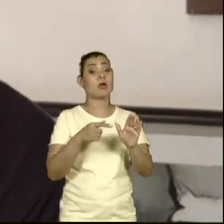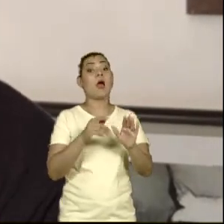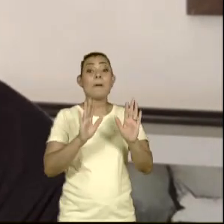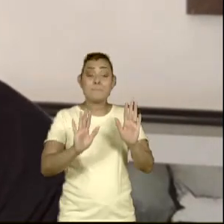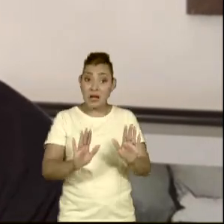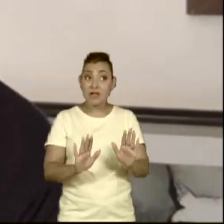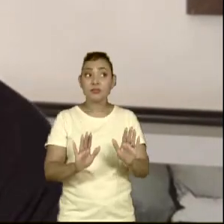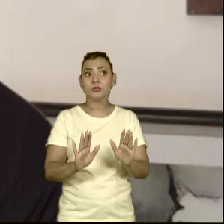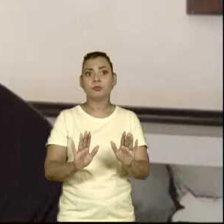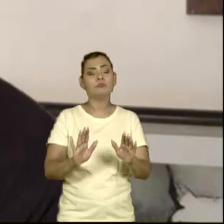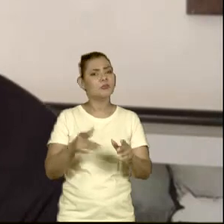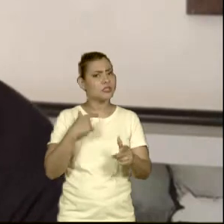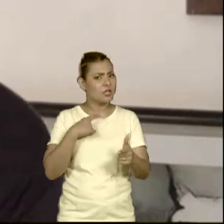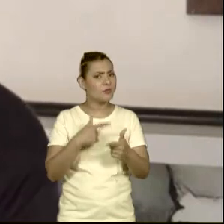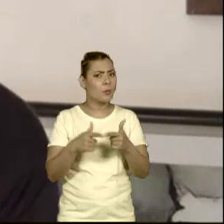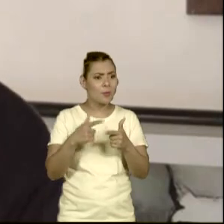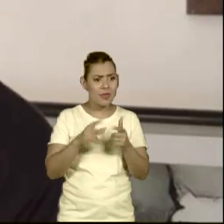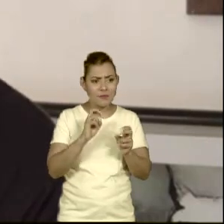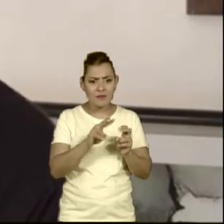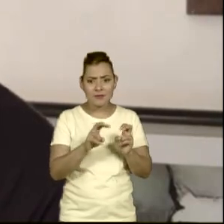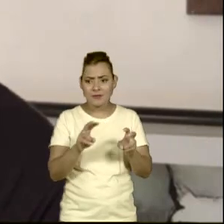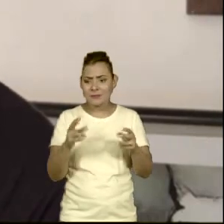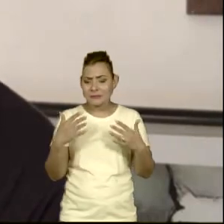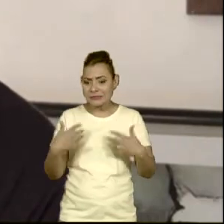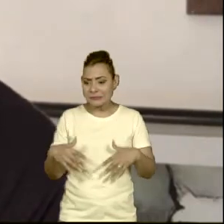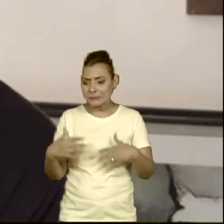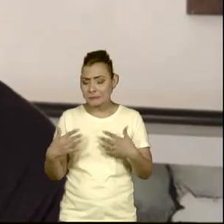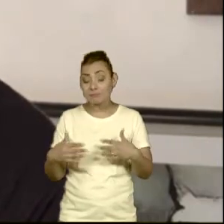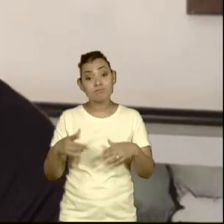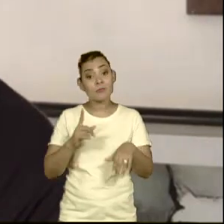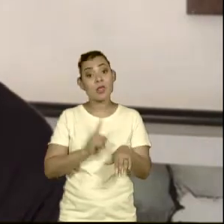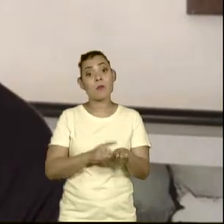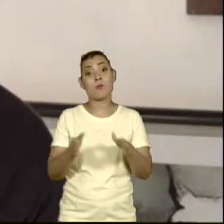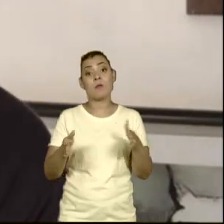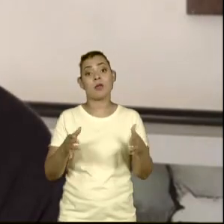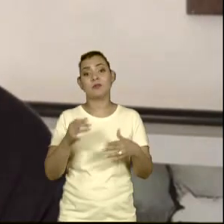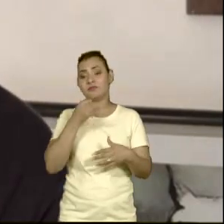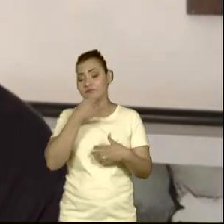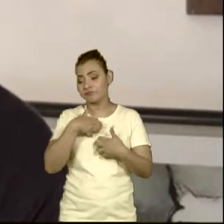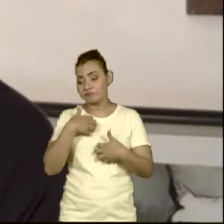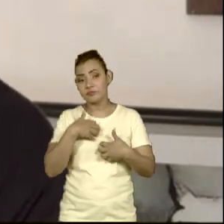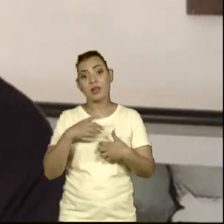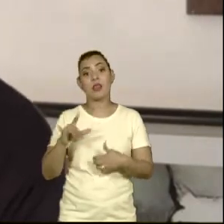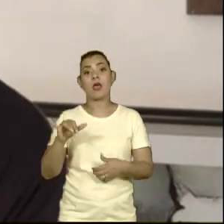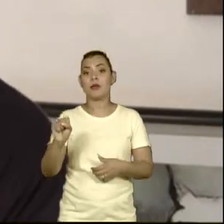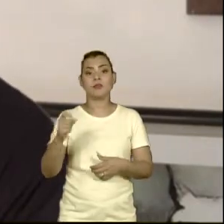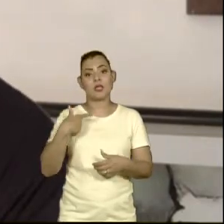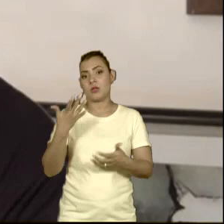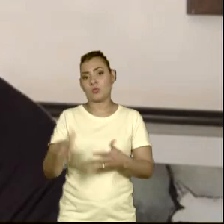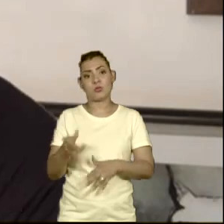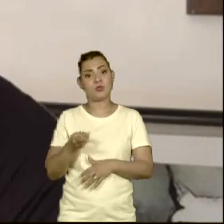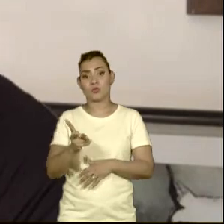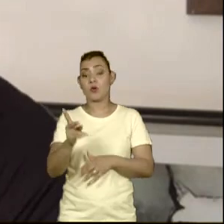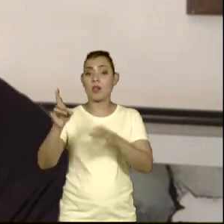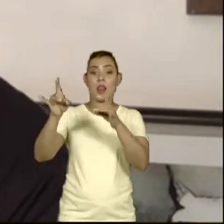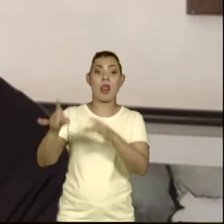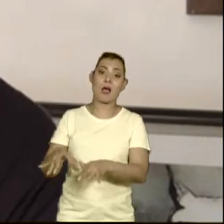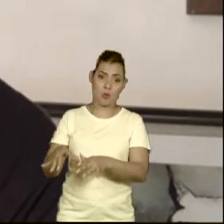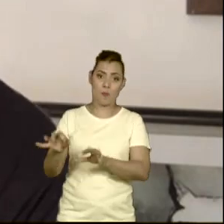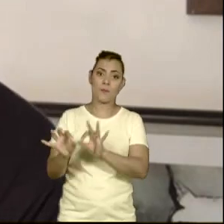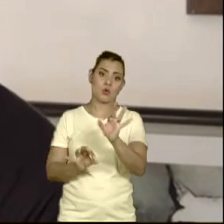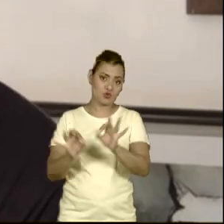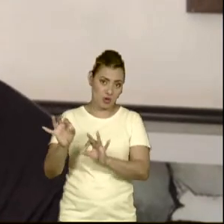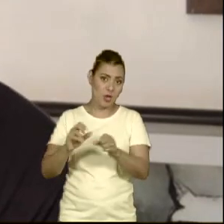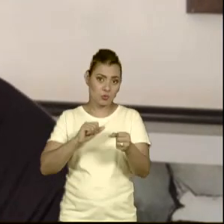mas ela levantou problemas, coisas e acertos, etc., e teve um determinado momento de insatisfação da Laís. Ela não quis continuar e ela saiu do